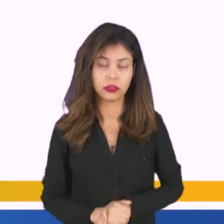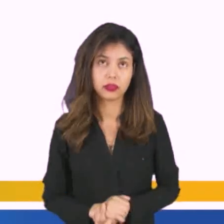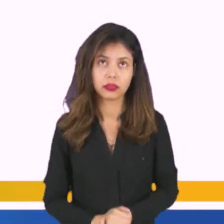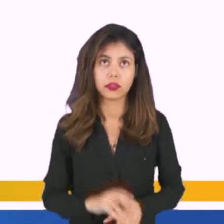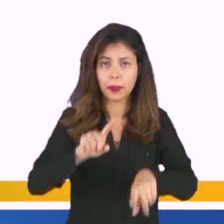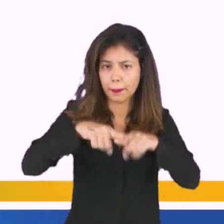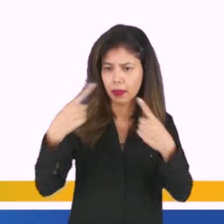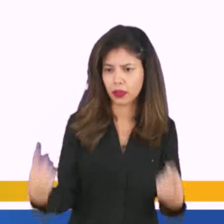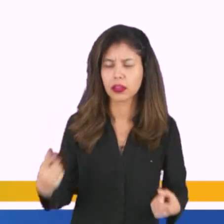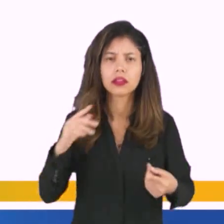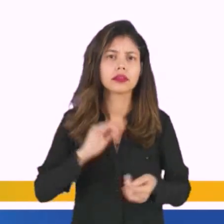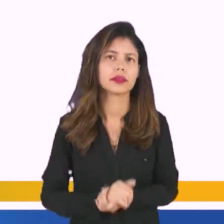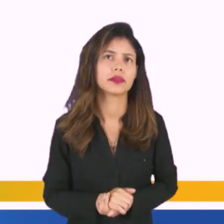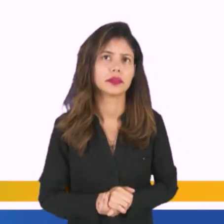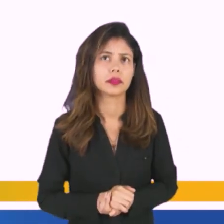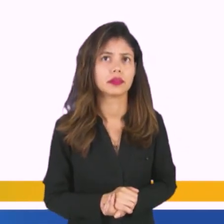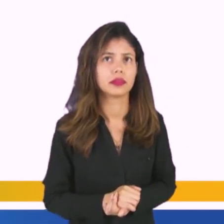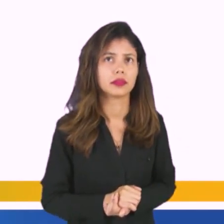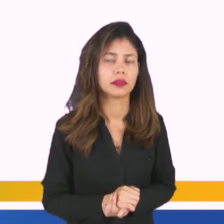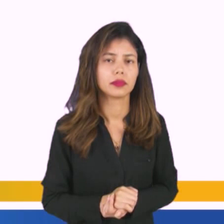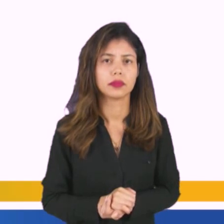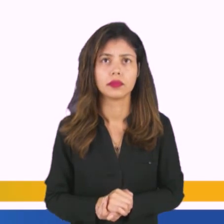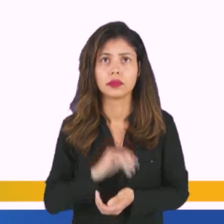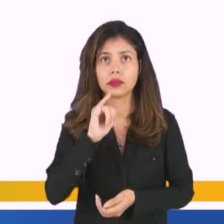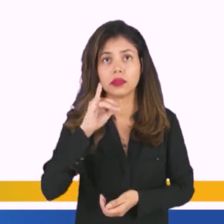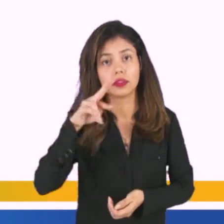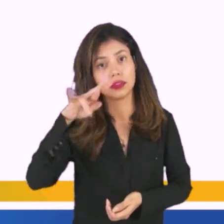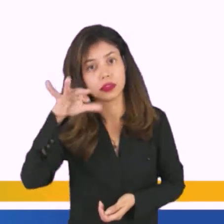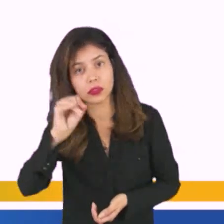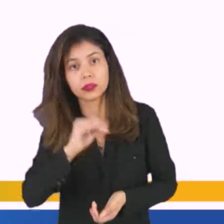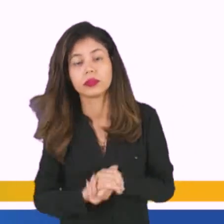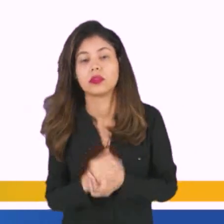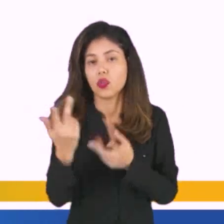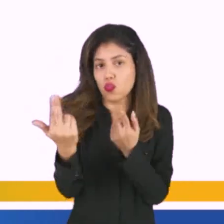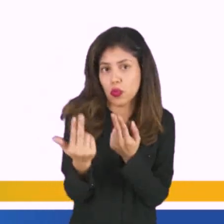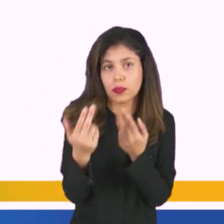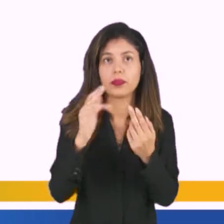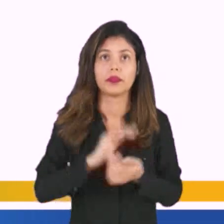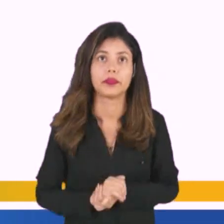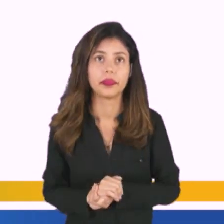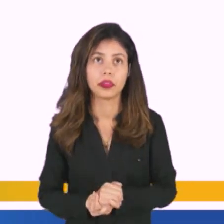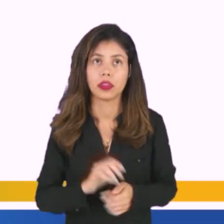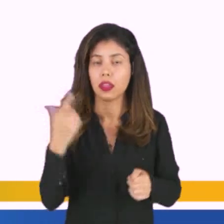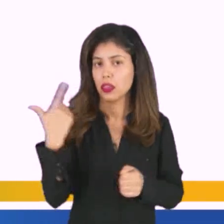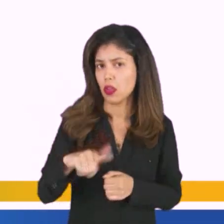gente, como isômero quer dizer igual, eles não têm a mesma